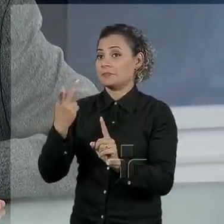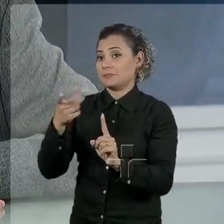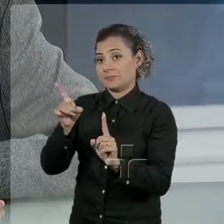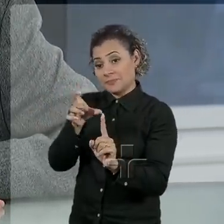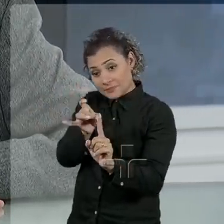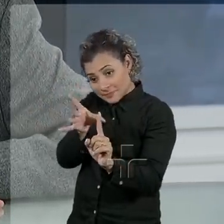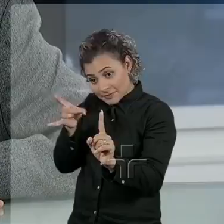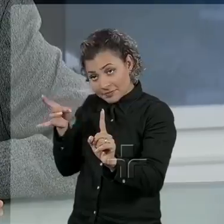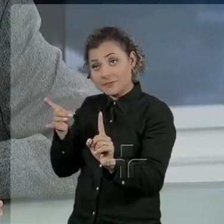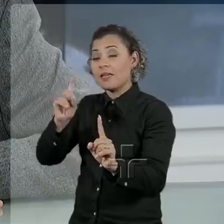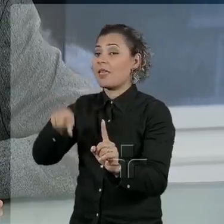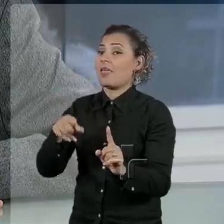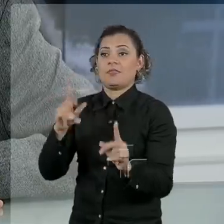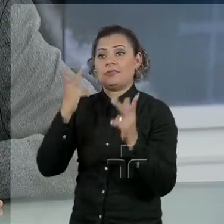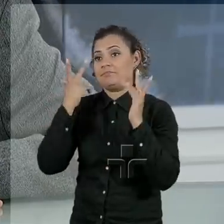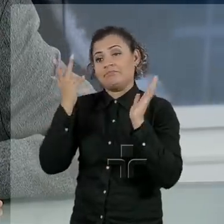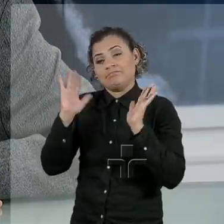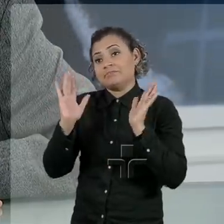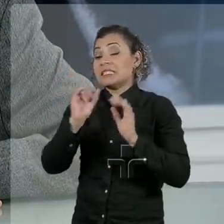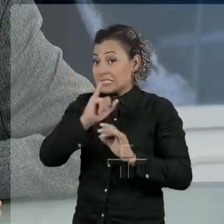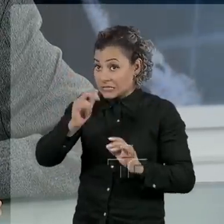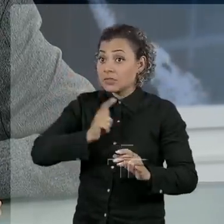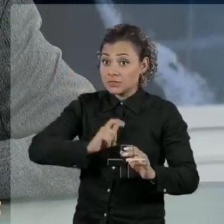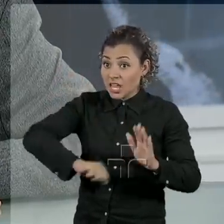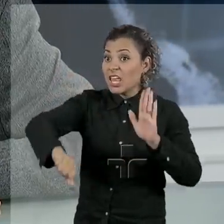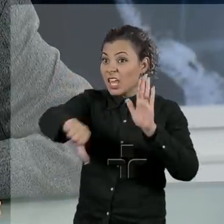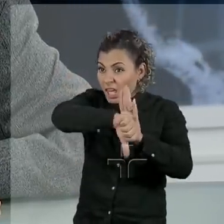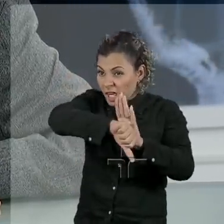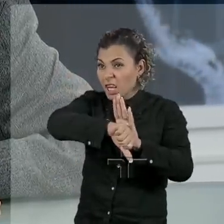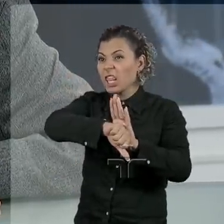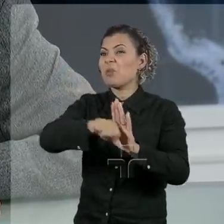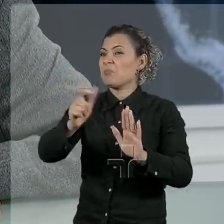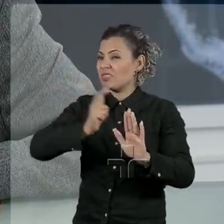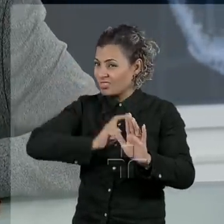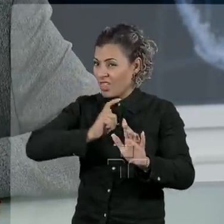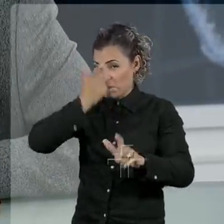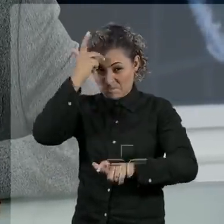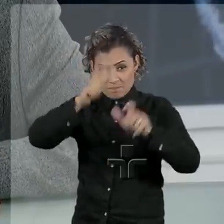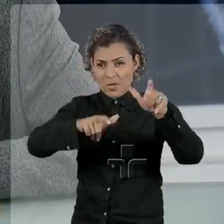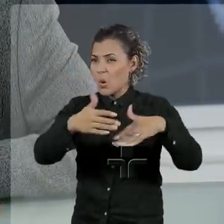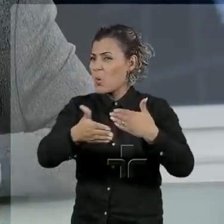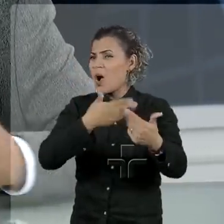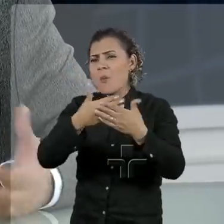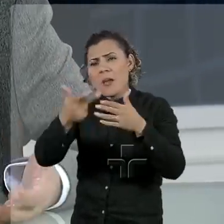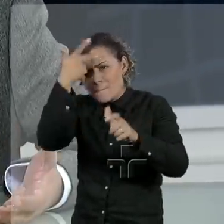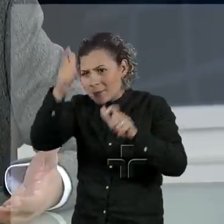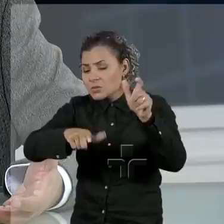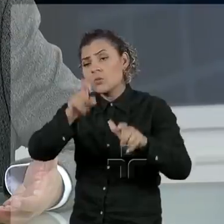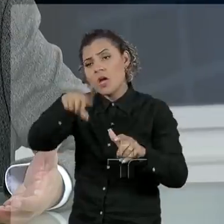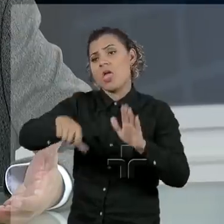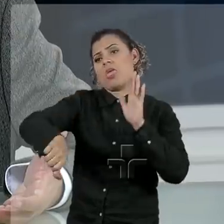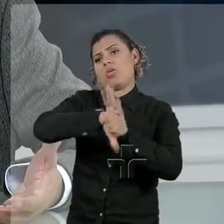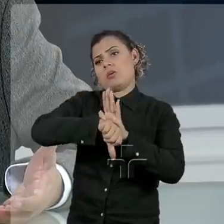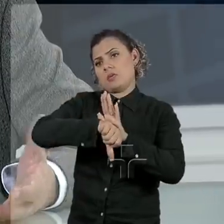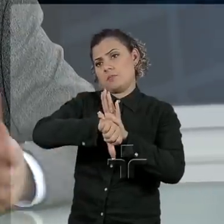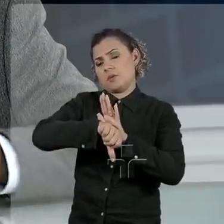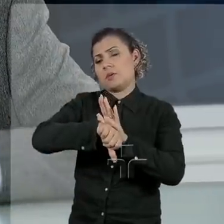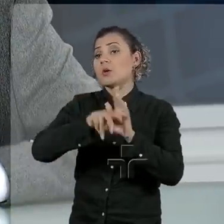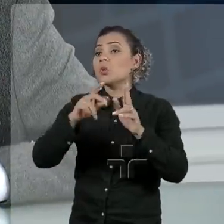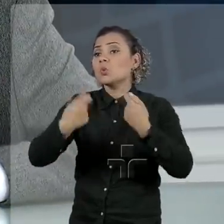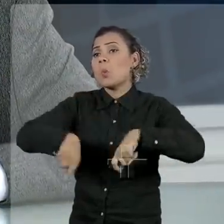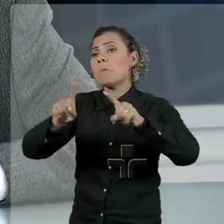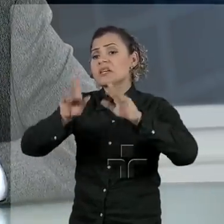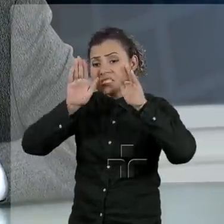crime, se você pratica violência, seja lá com qual cidadão for, né? Então, não haveria necessidade de você ter um crime